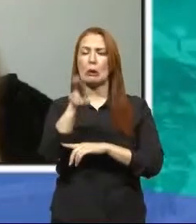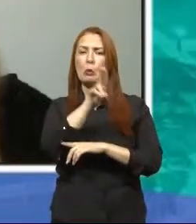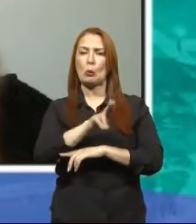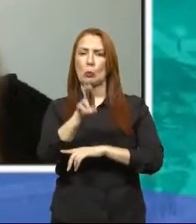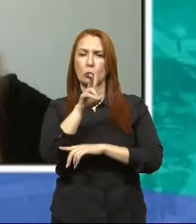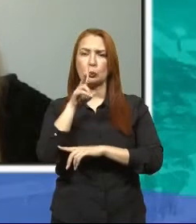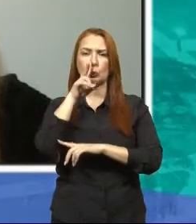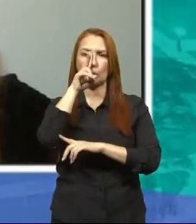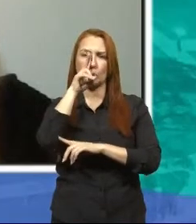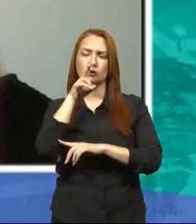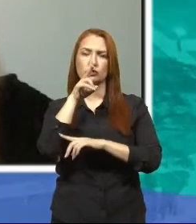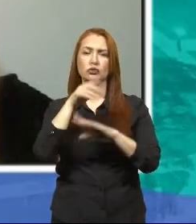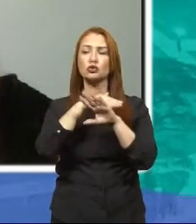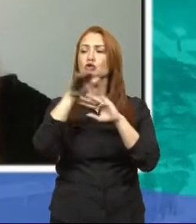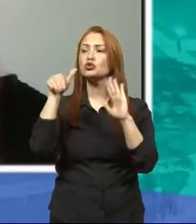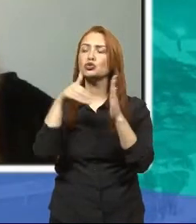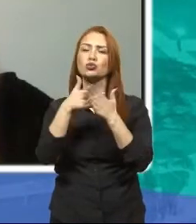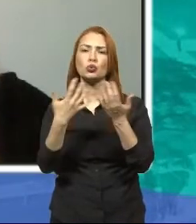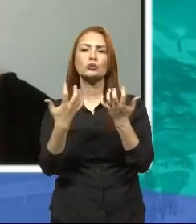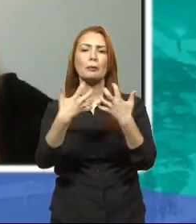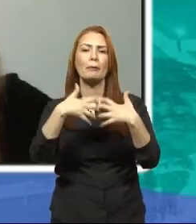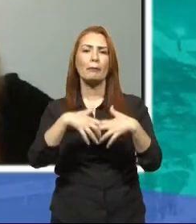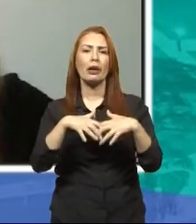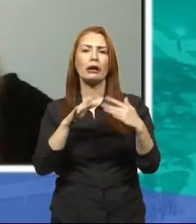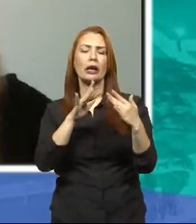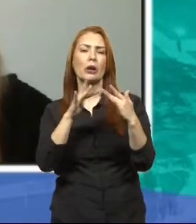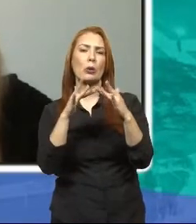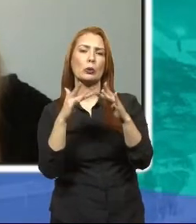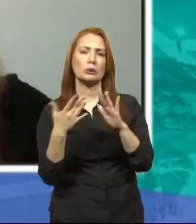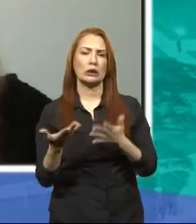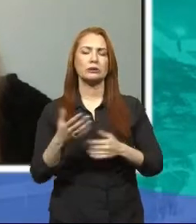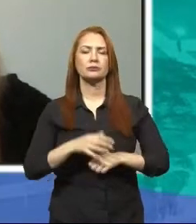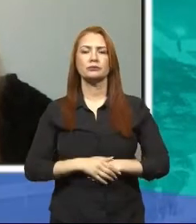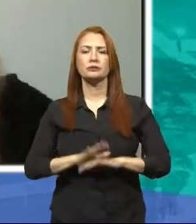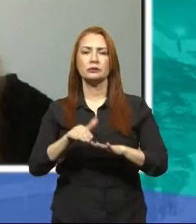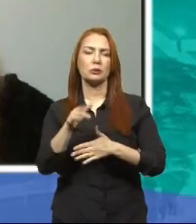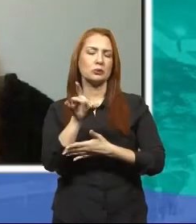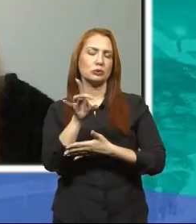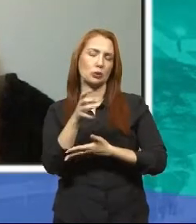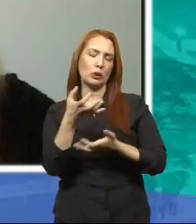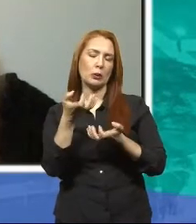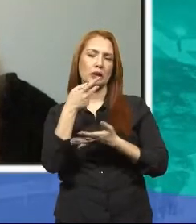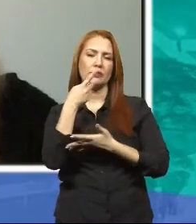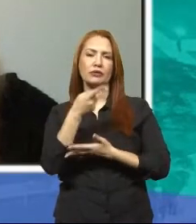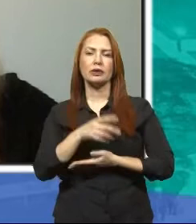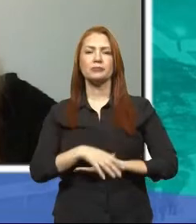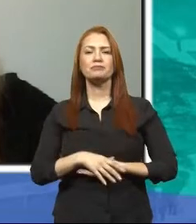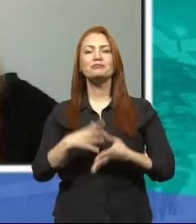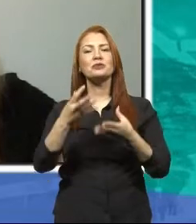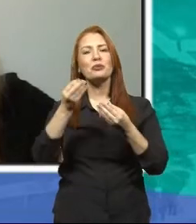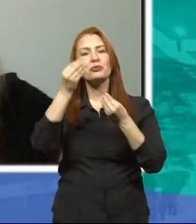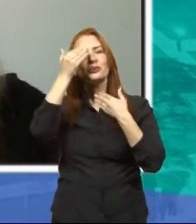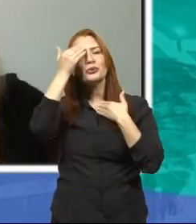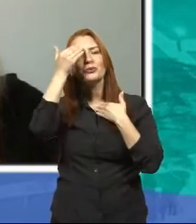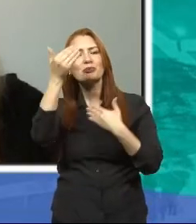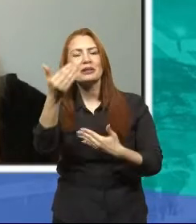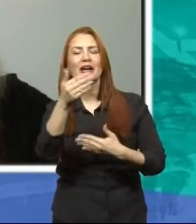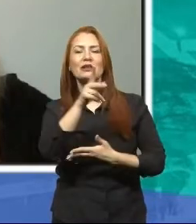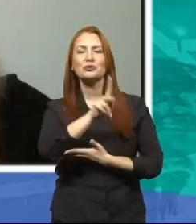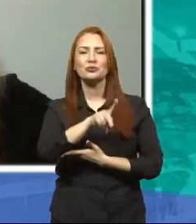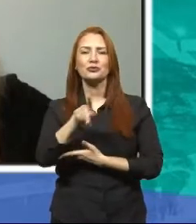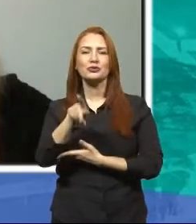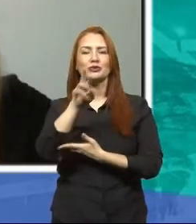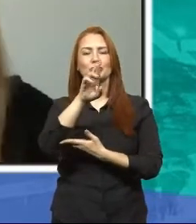esses equipamentos conectados. Então, era isso que eu queria falar. Muito obrigado,